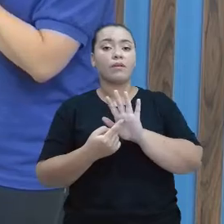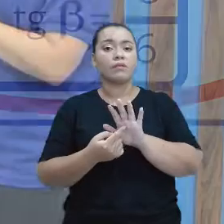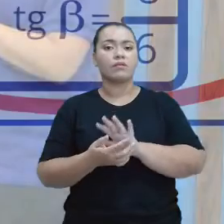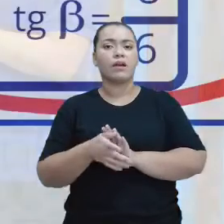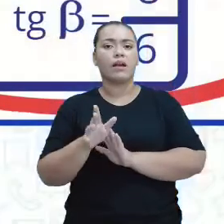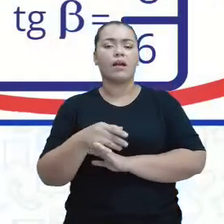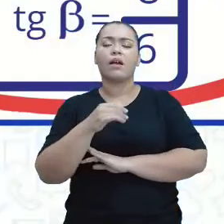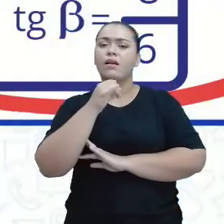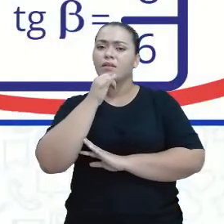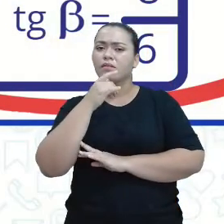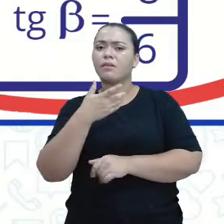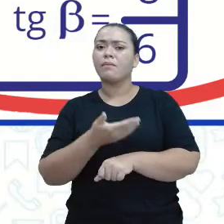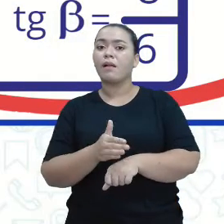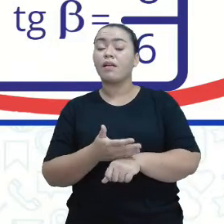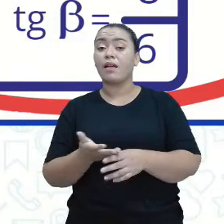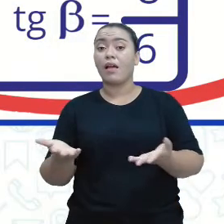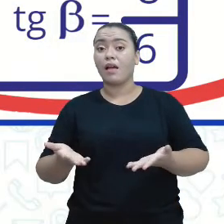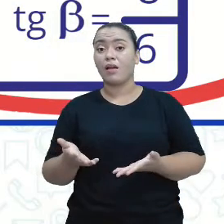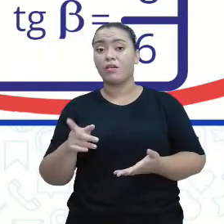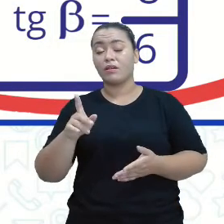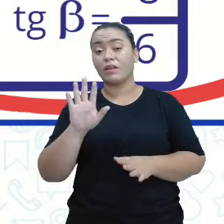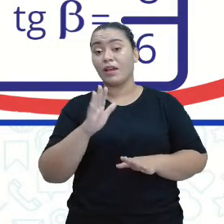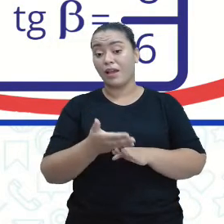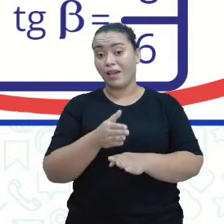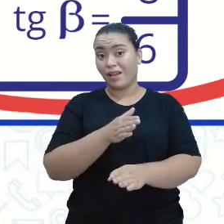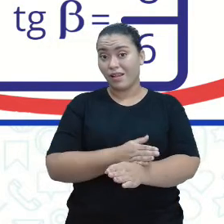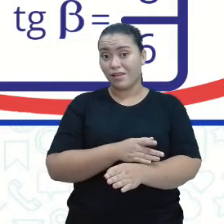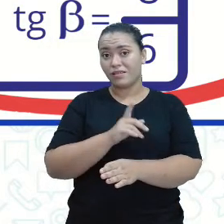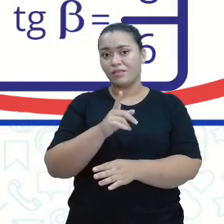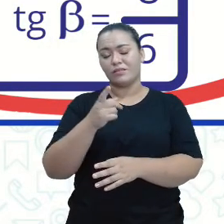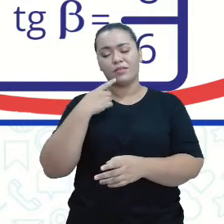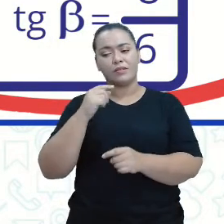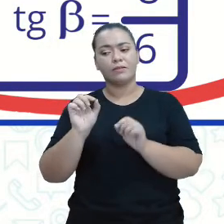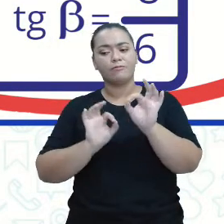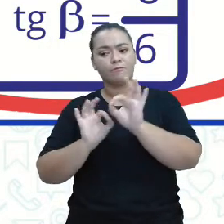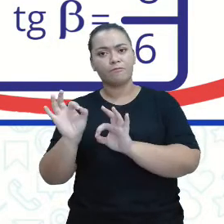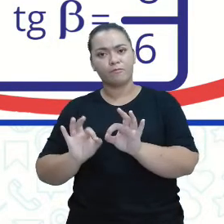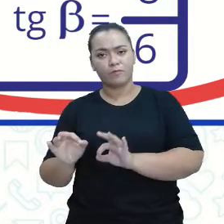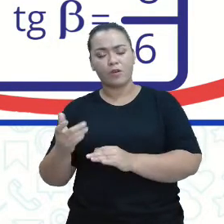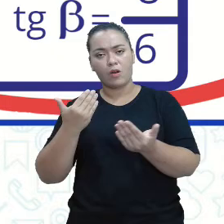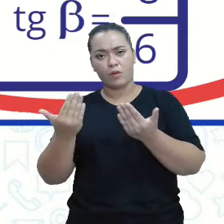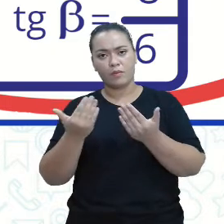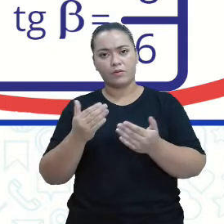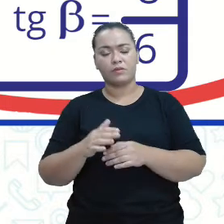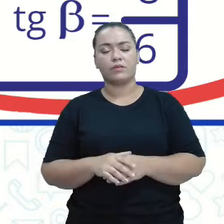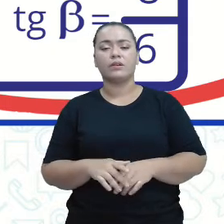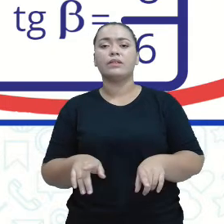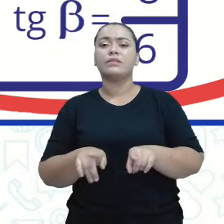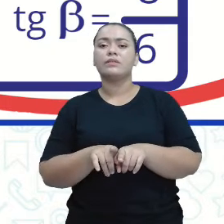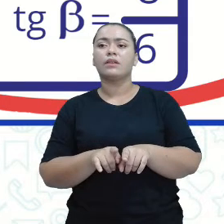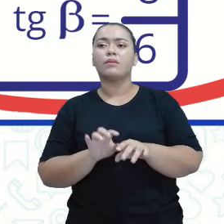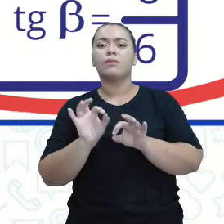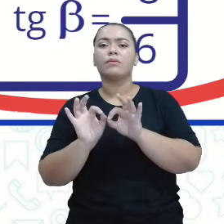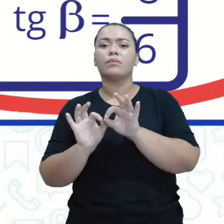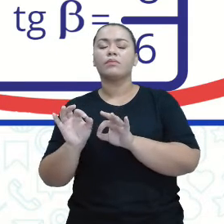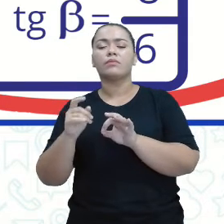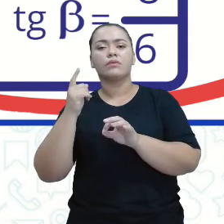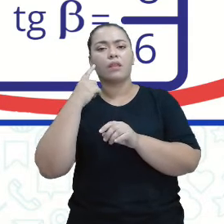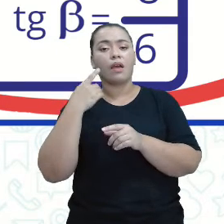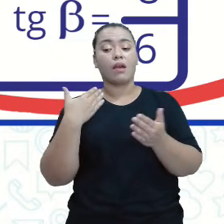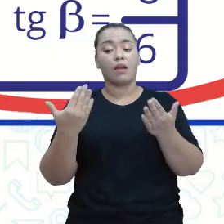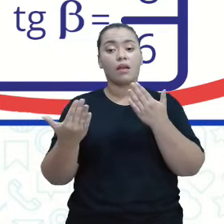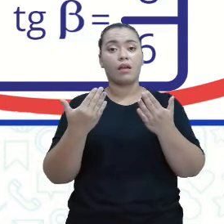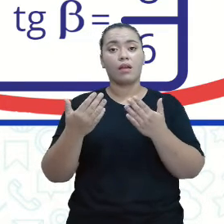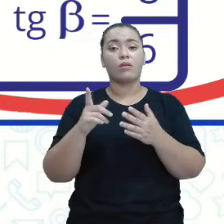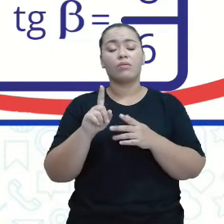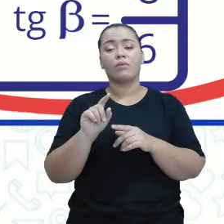exemplo prático, antes de trazer uma problemática, né, antes de trazer um problema envolvendo essa comparação, e montamos as razões de